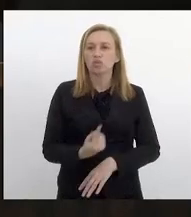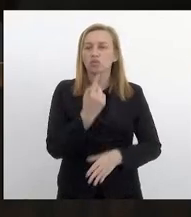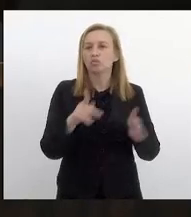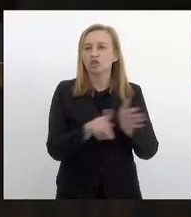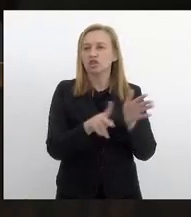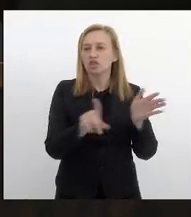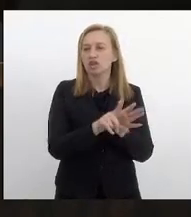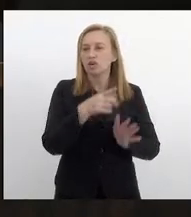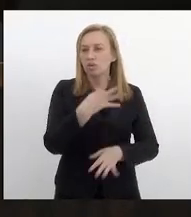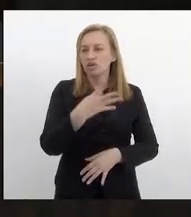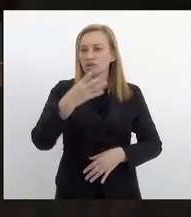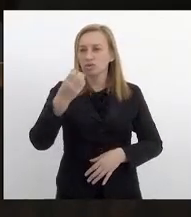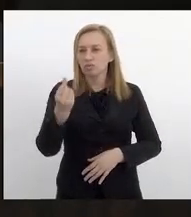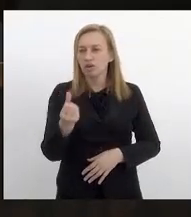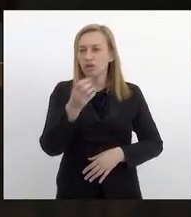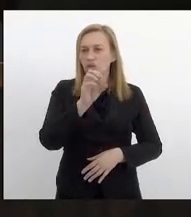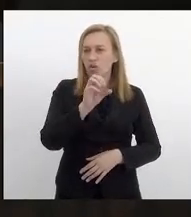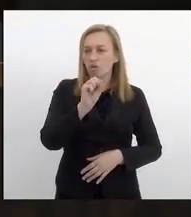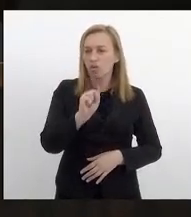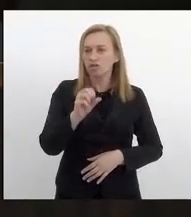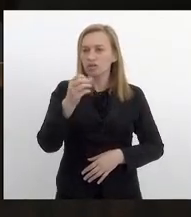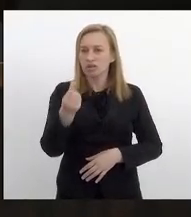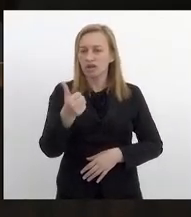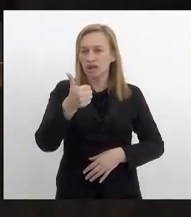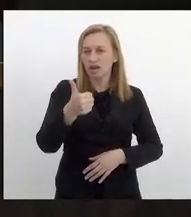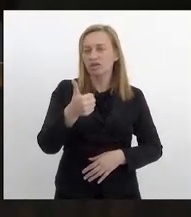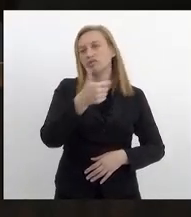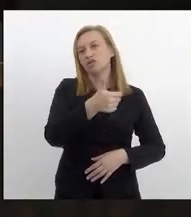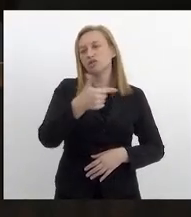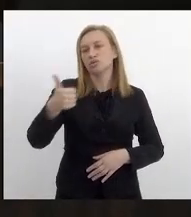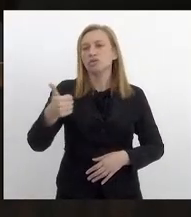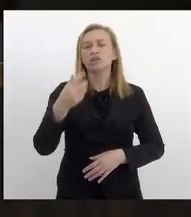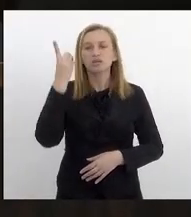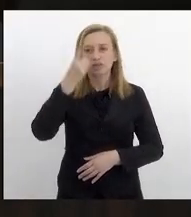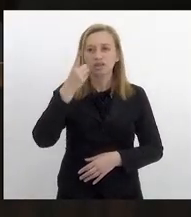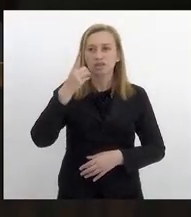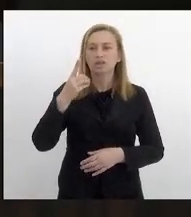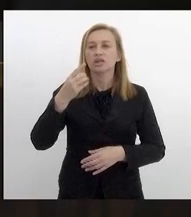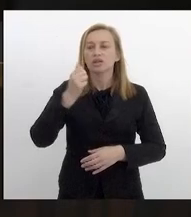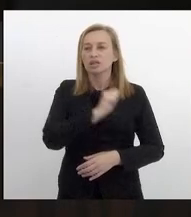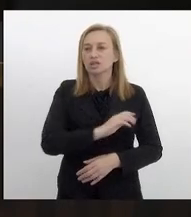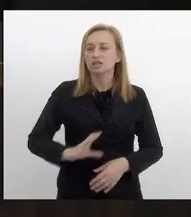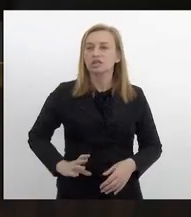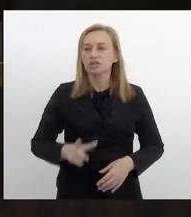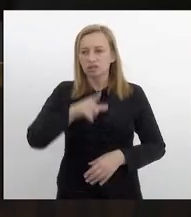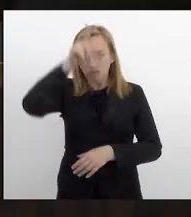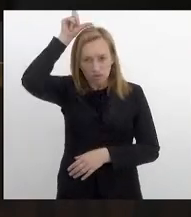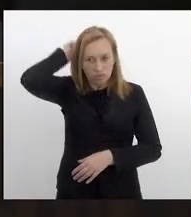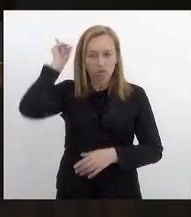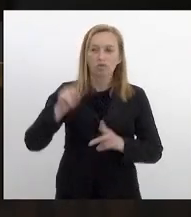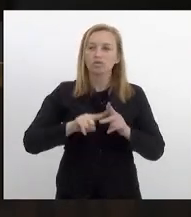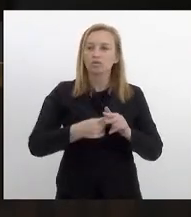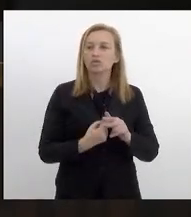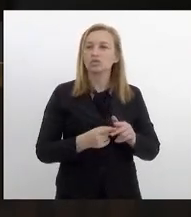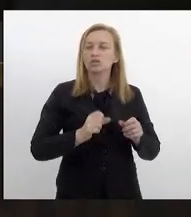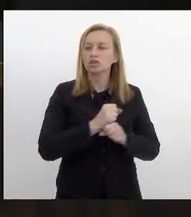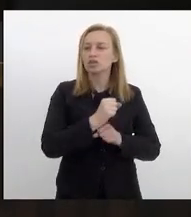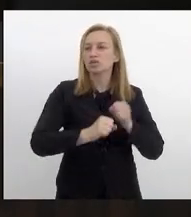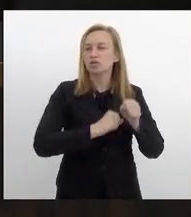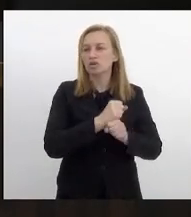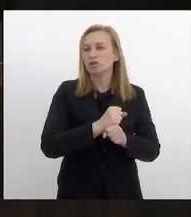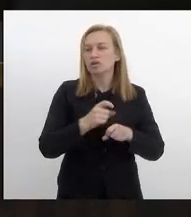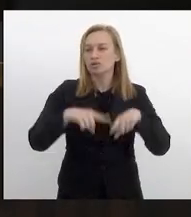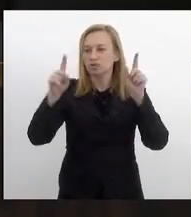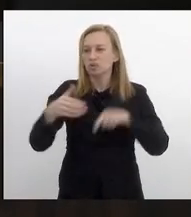de lei 468021, de autoria dos deputados André Siciliano e Luiz Paulo, que dispõe sobre o reajuste anual dos servidores públicos do